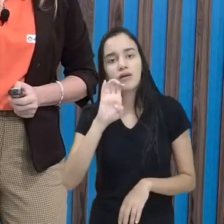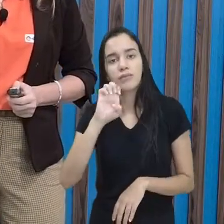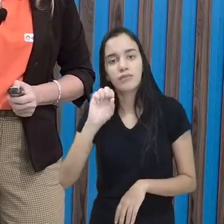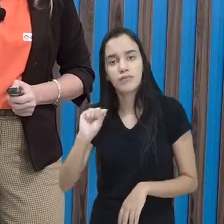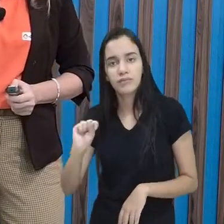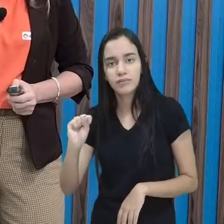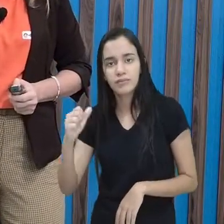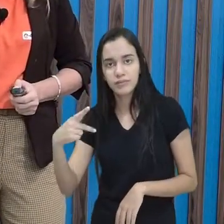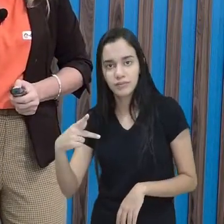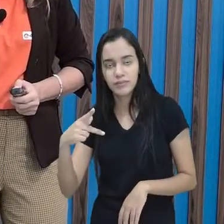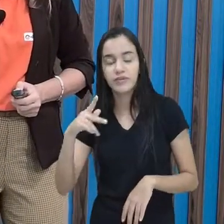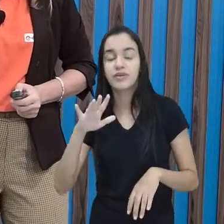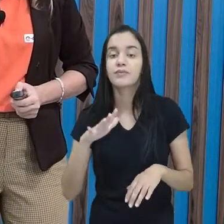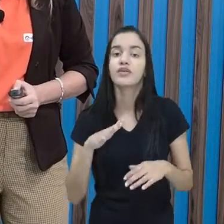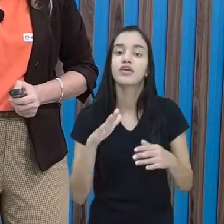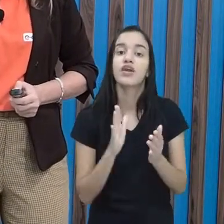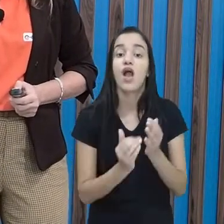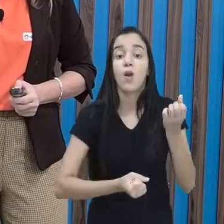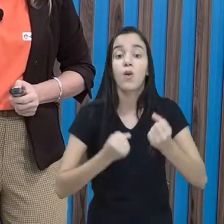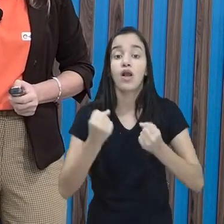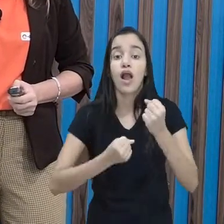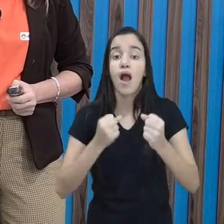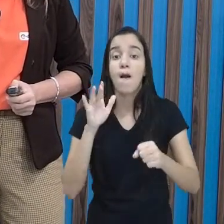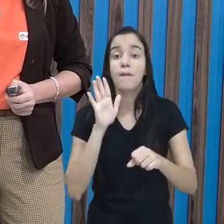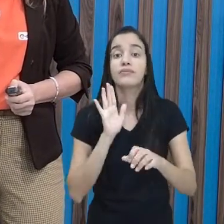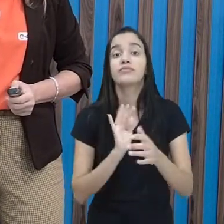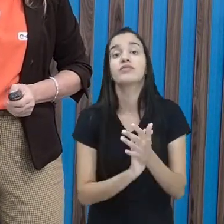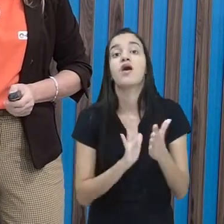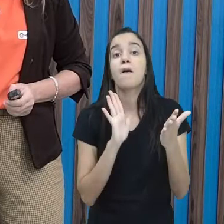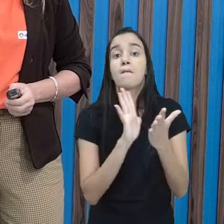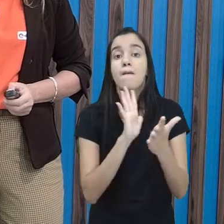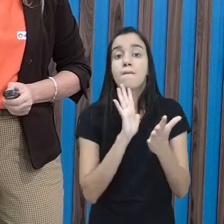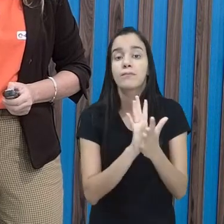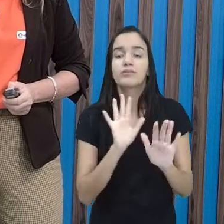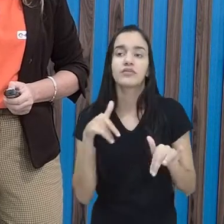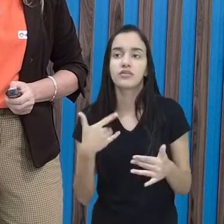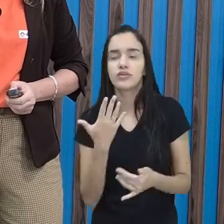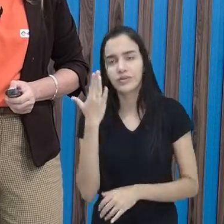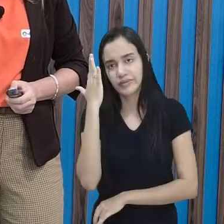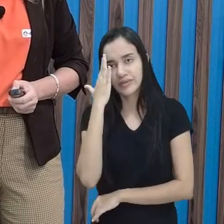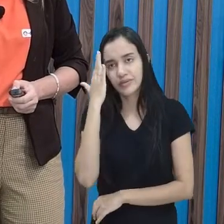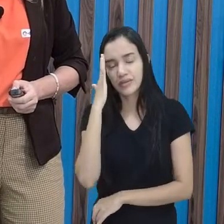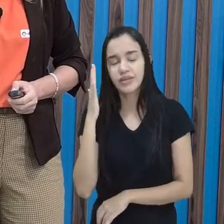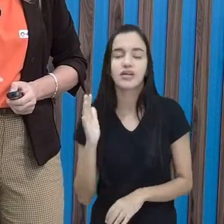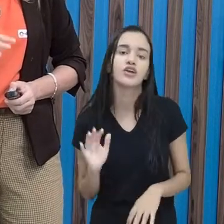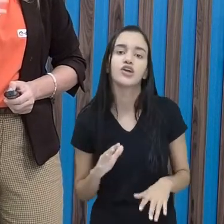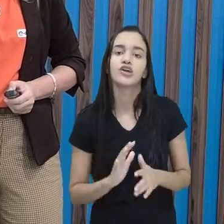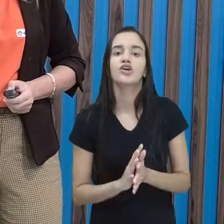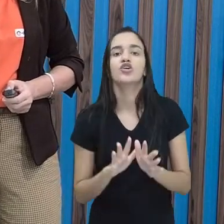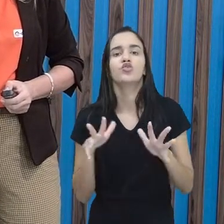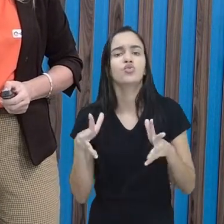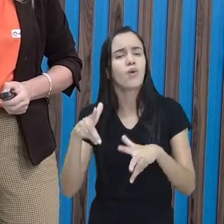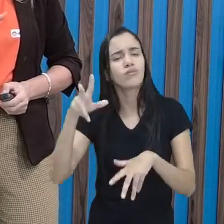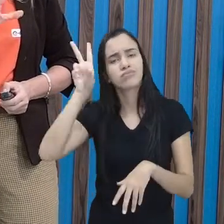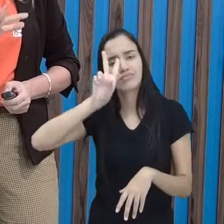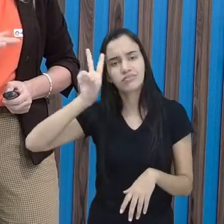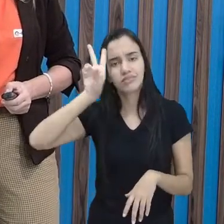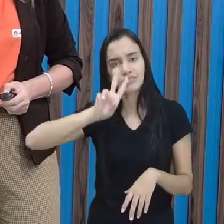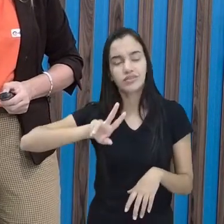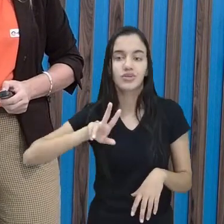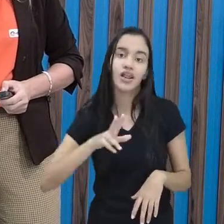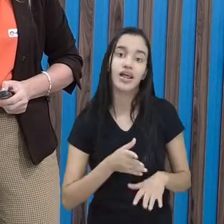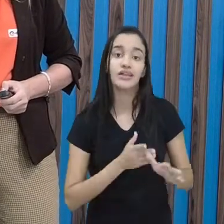Nhaque, alguém comendo alguma coisa. Entenderam, gente? Toda história, toda tirinha tem